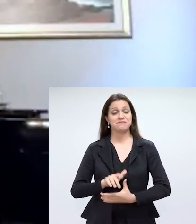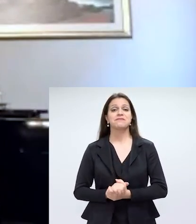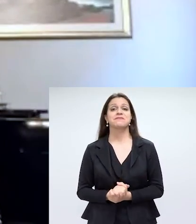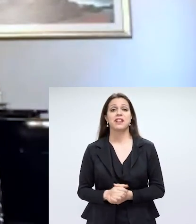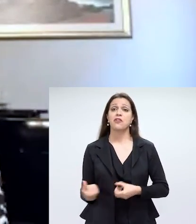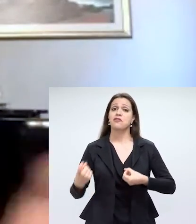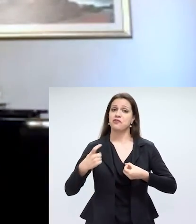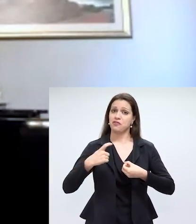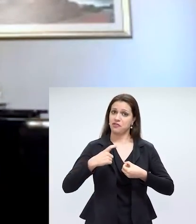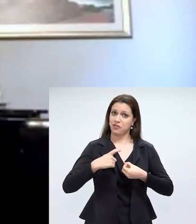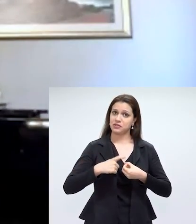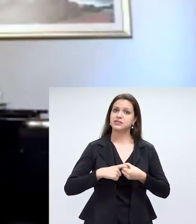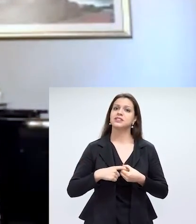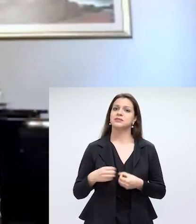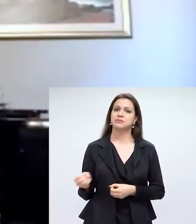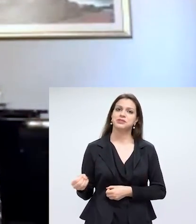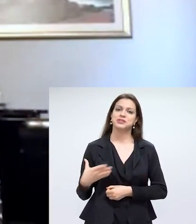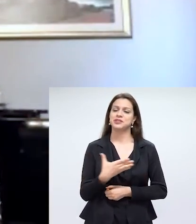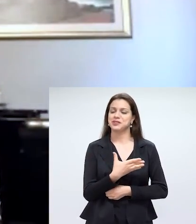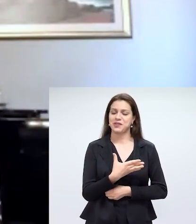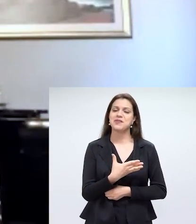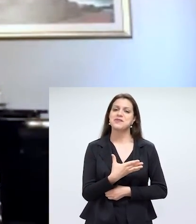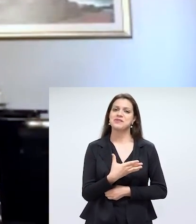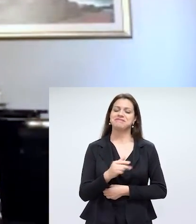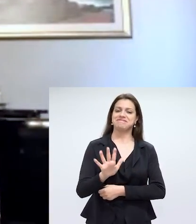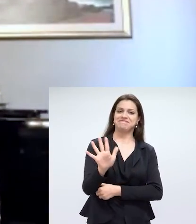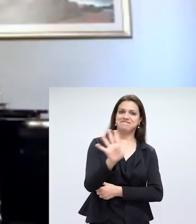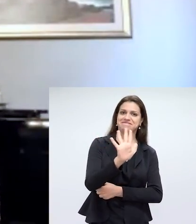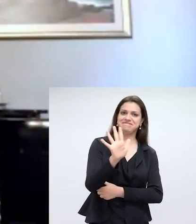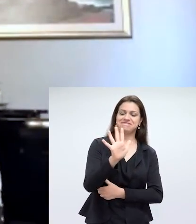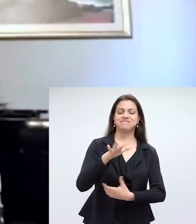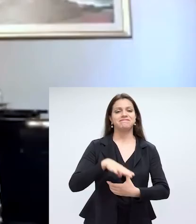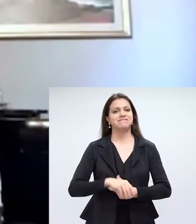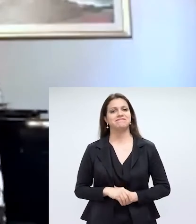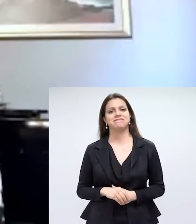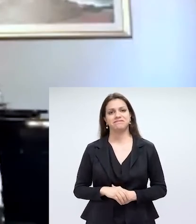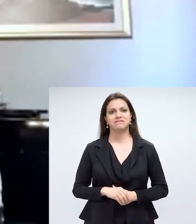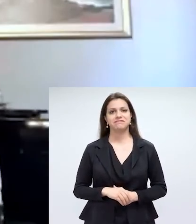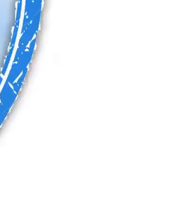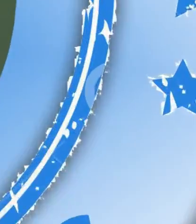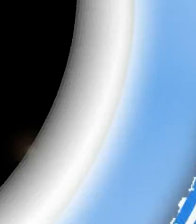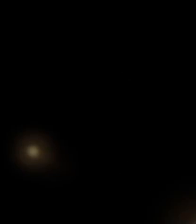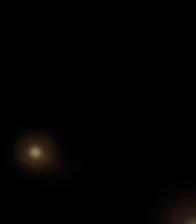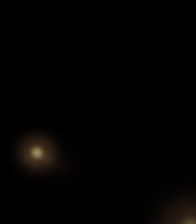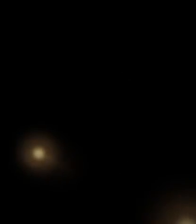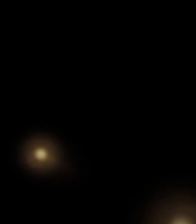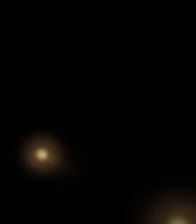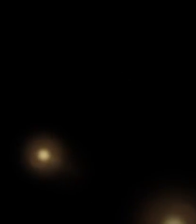Mato Grosso do Sul e voltamos em breve com um programa inédito. Até a próxima, tchau, tchau.